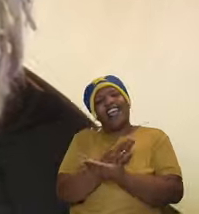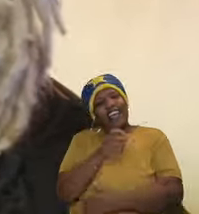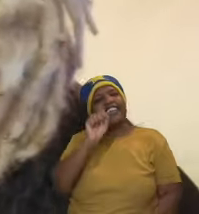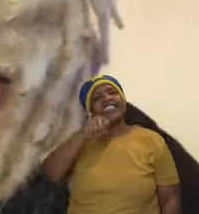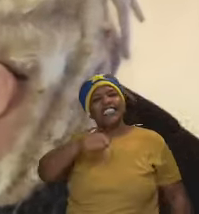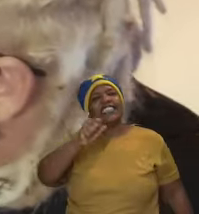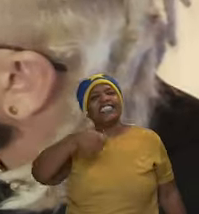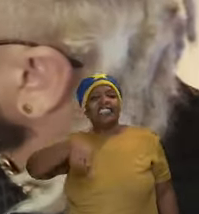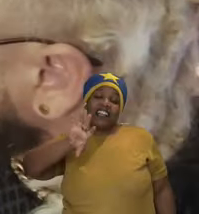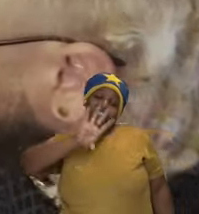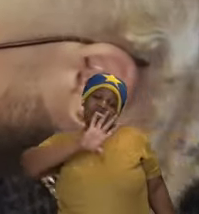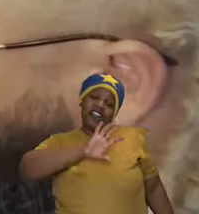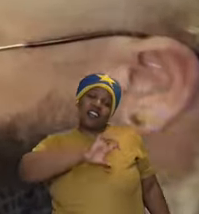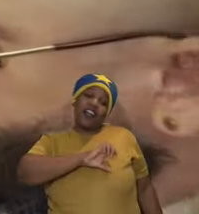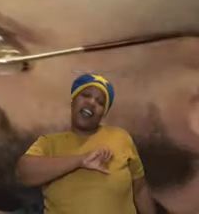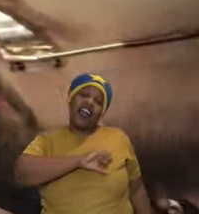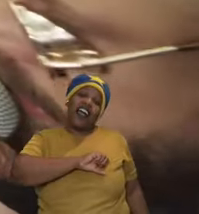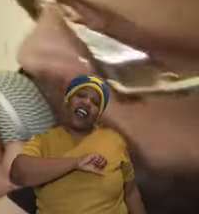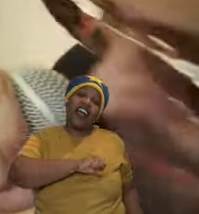Amor